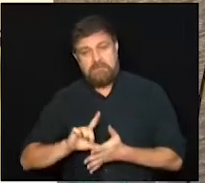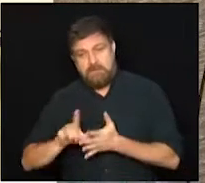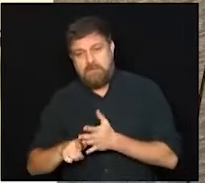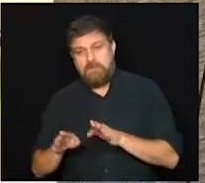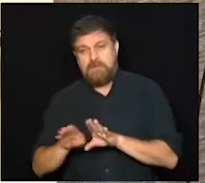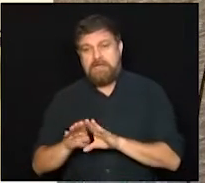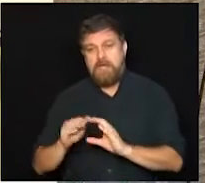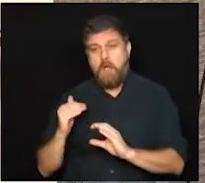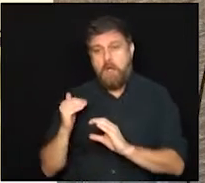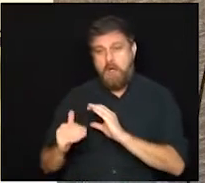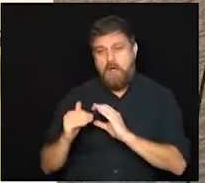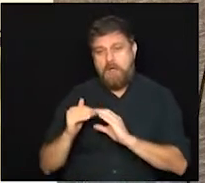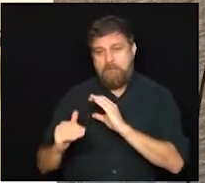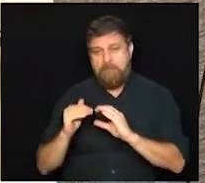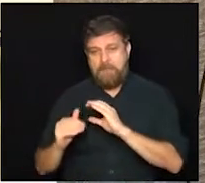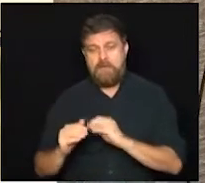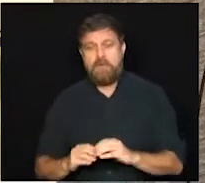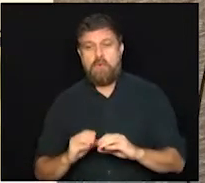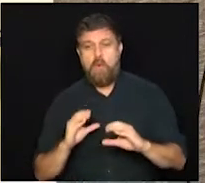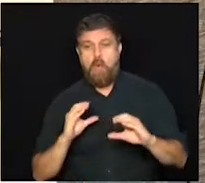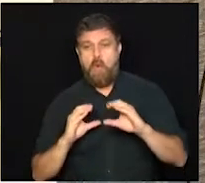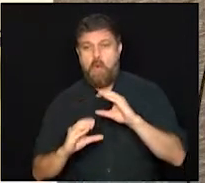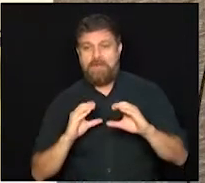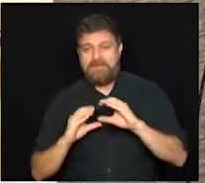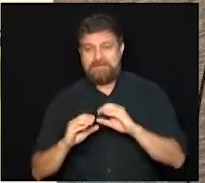pelo e-mail